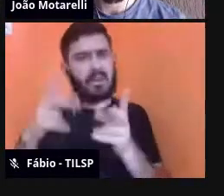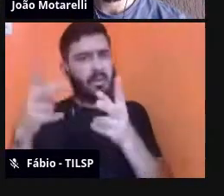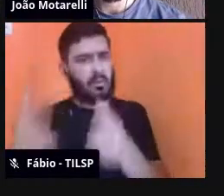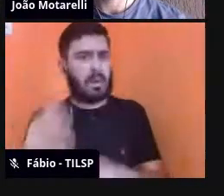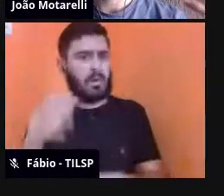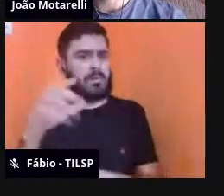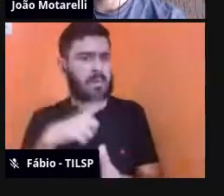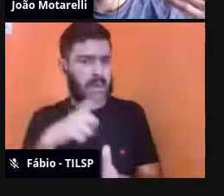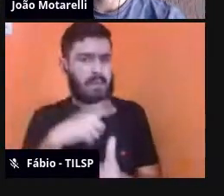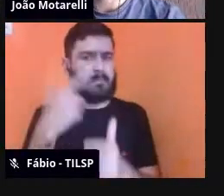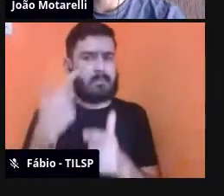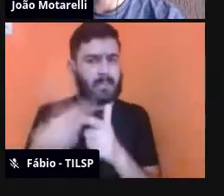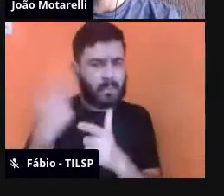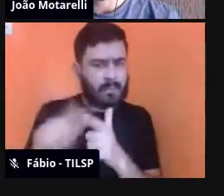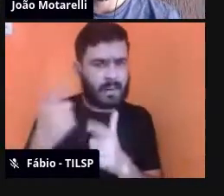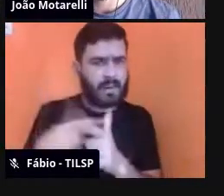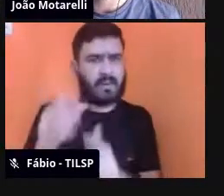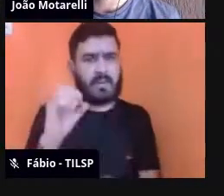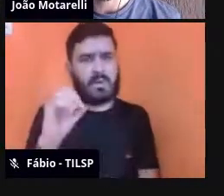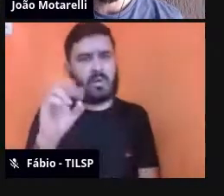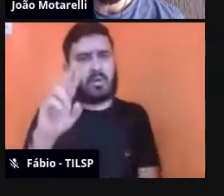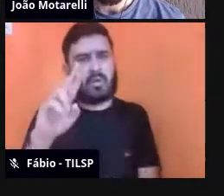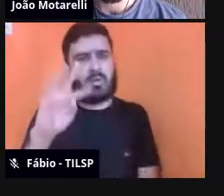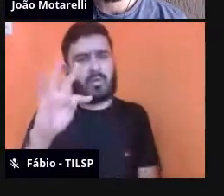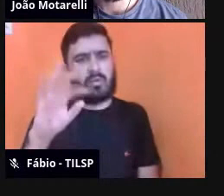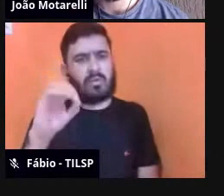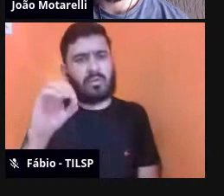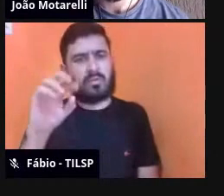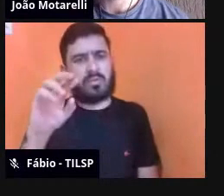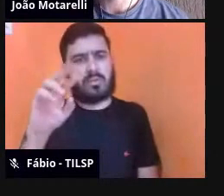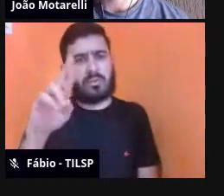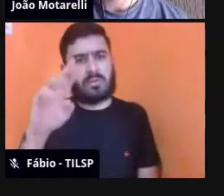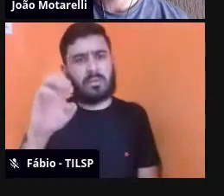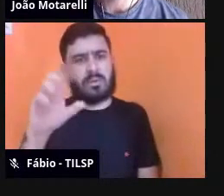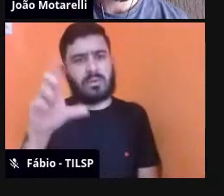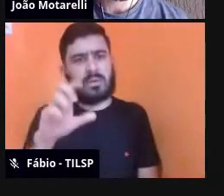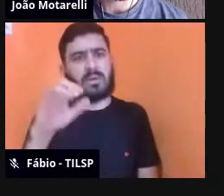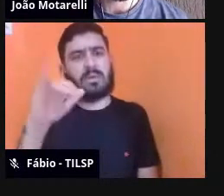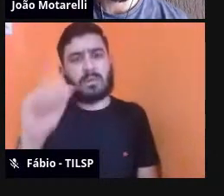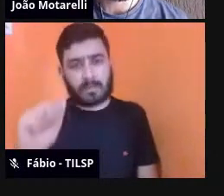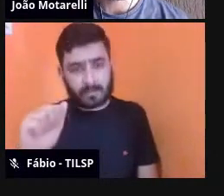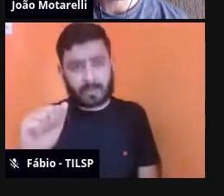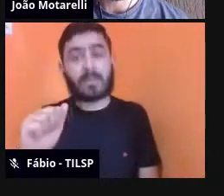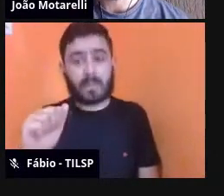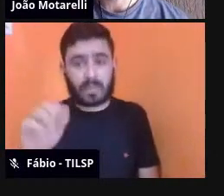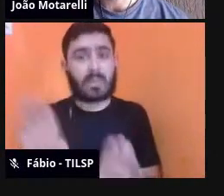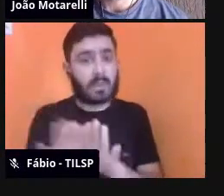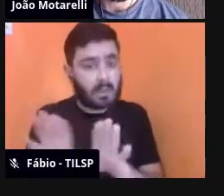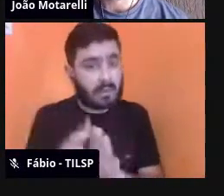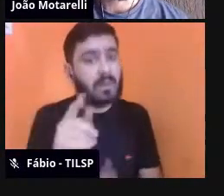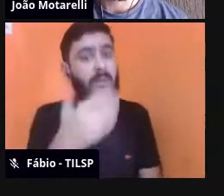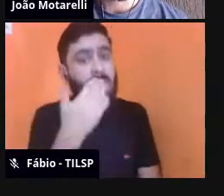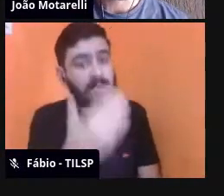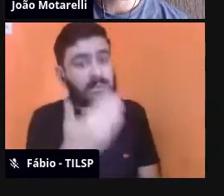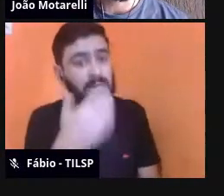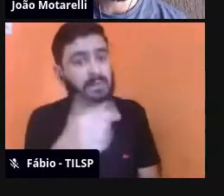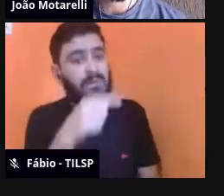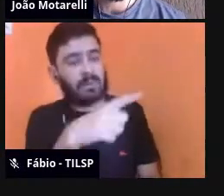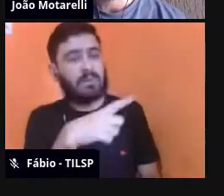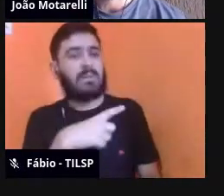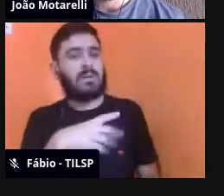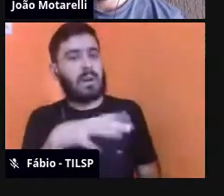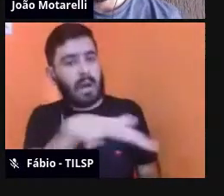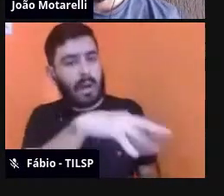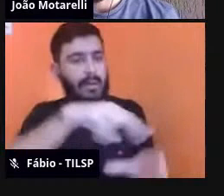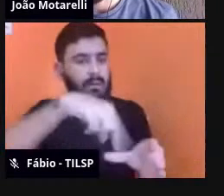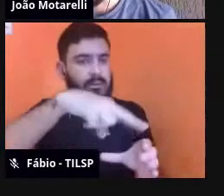além, né, dessa demanda da nutrição esportiva, há também uma crescente em paralelo a isso, que é justamente a